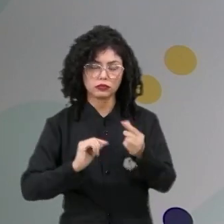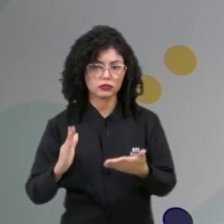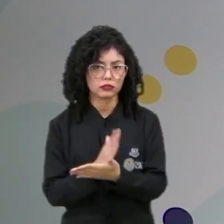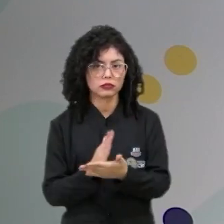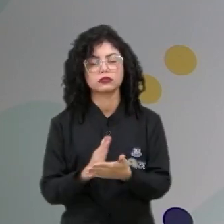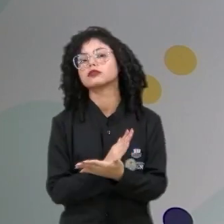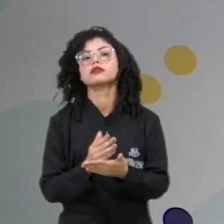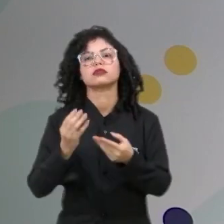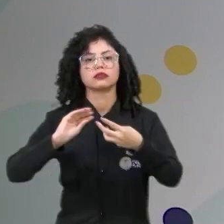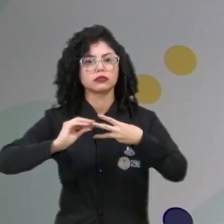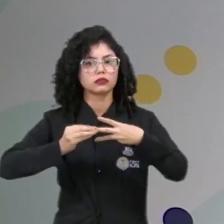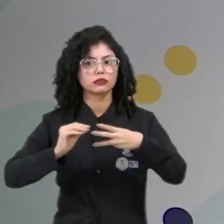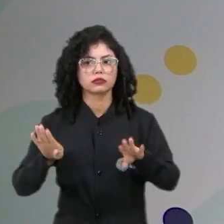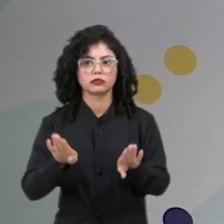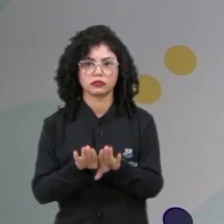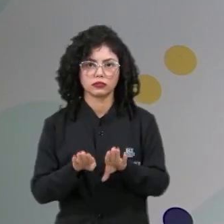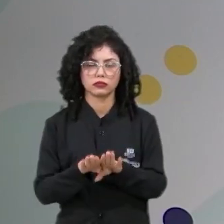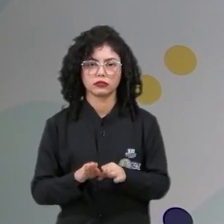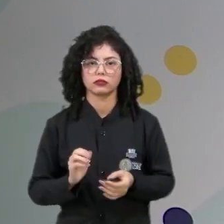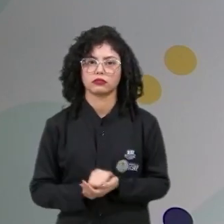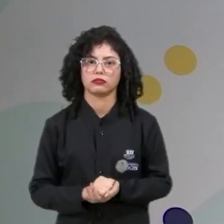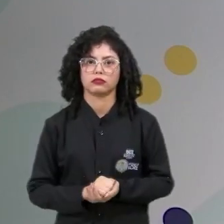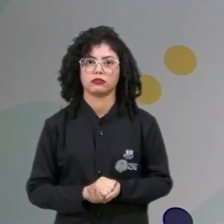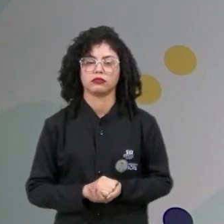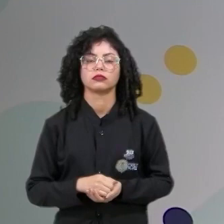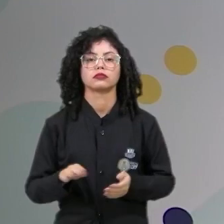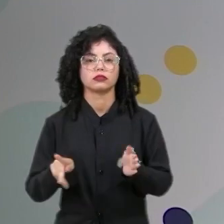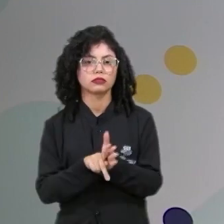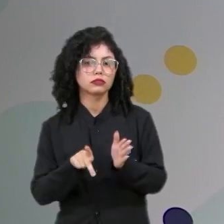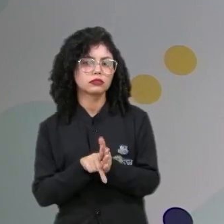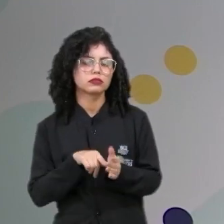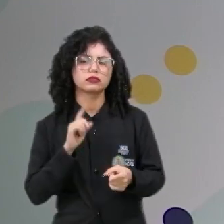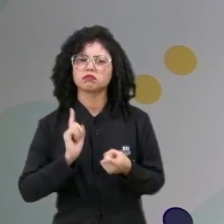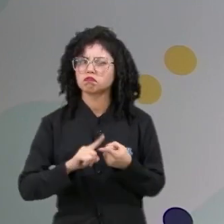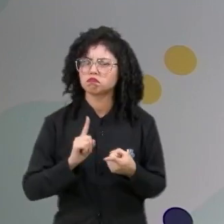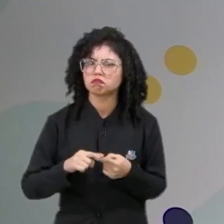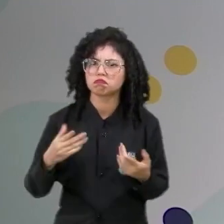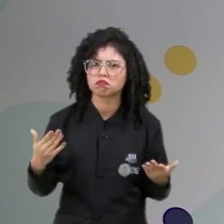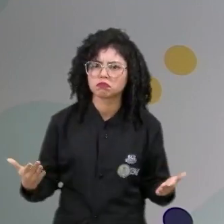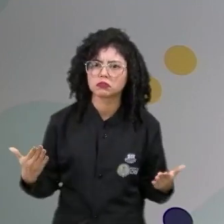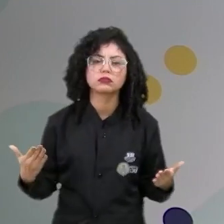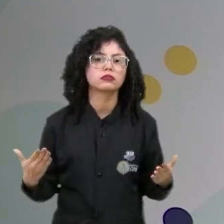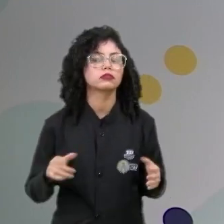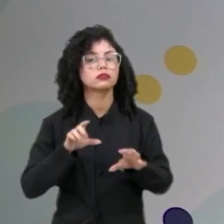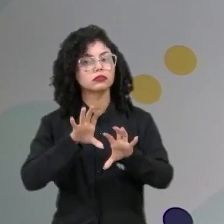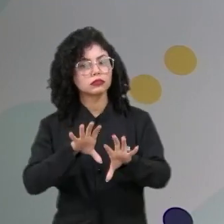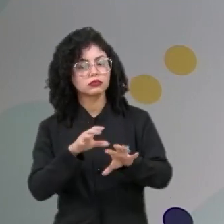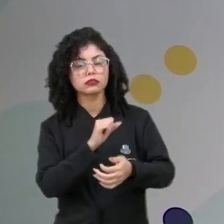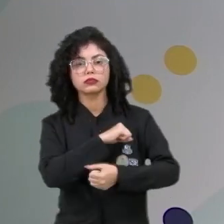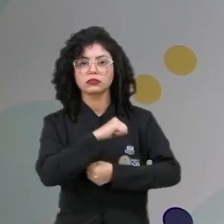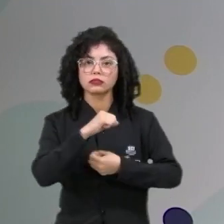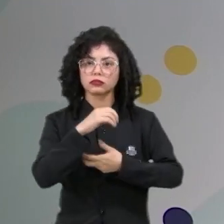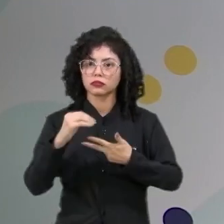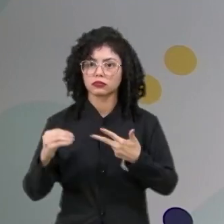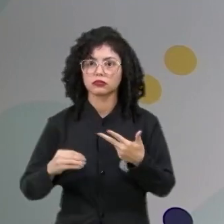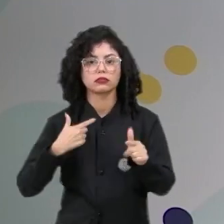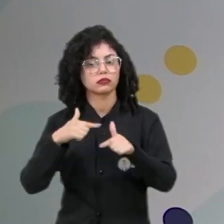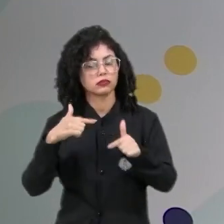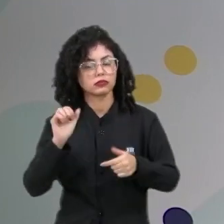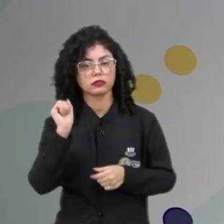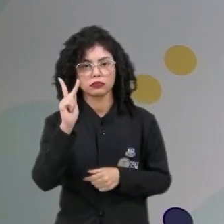tipo de célula nesse organismo, e por qual motivo isso aconteceu? É assim que o Enem trabalha,